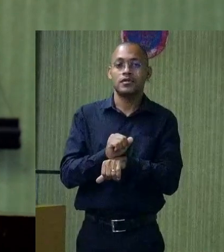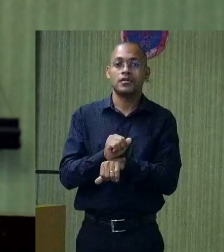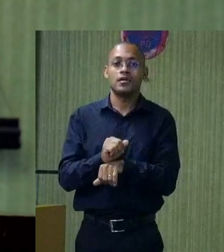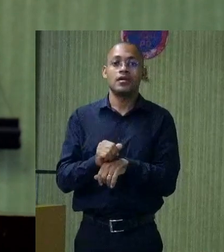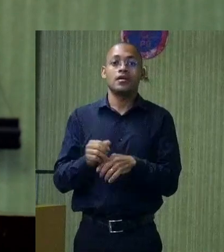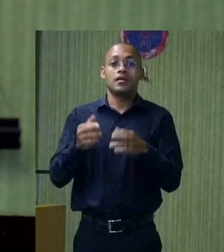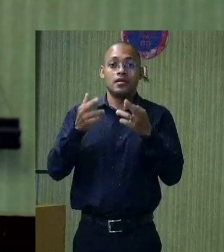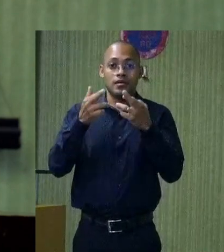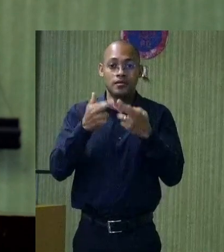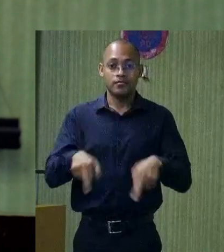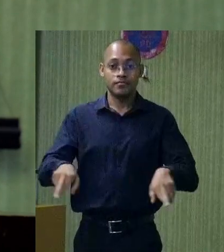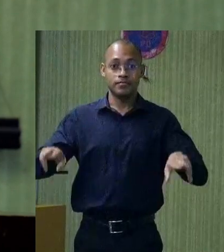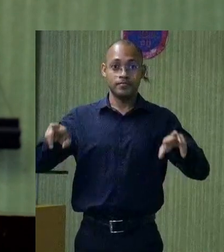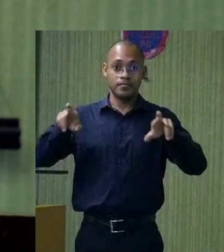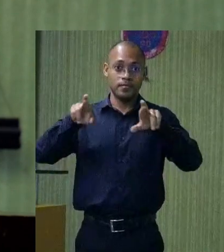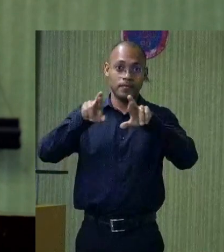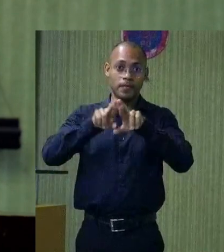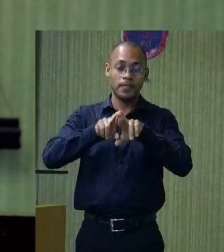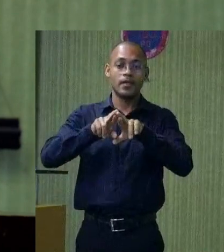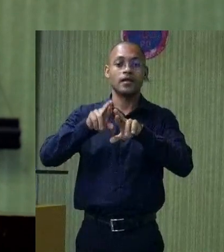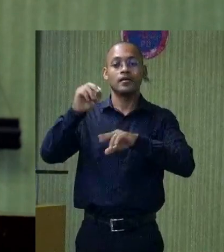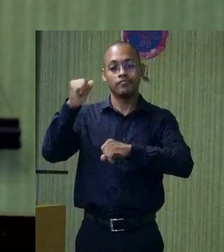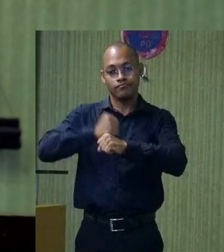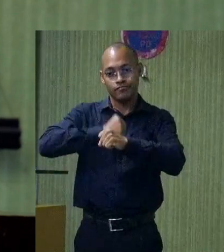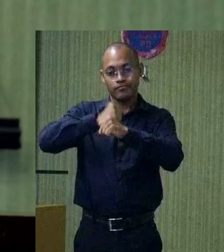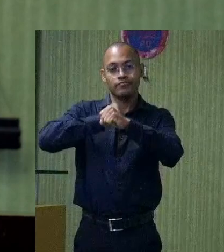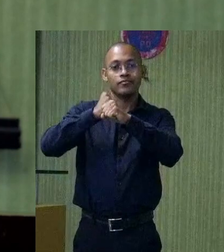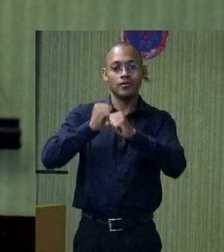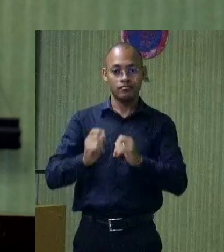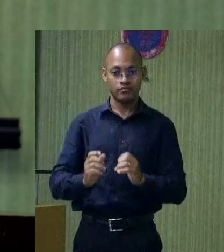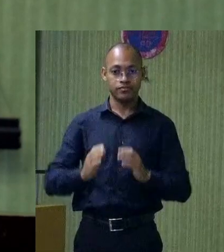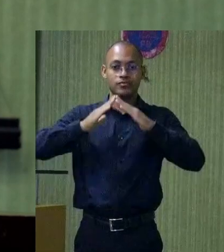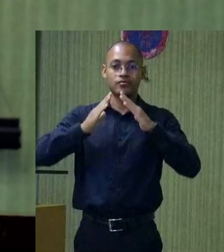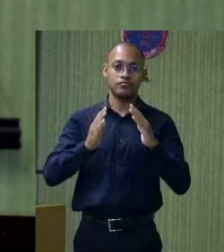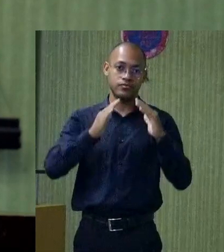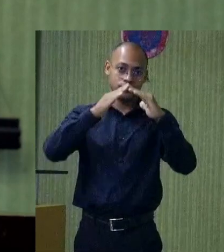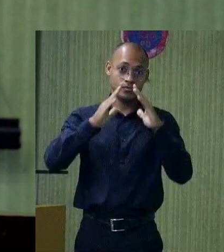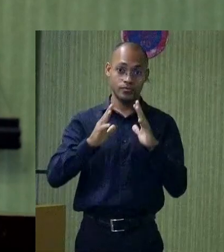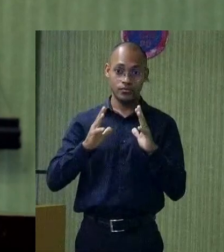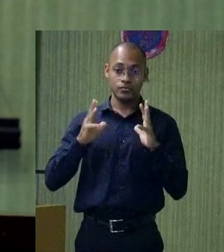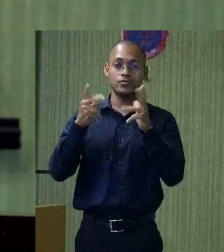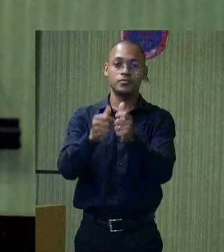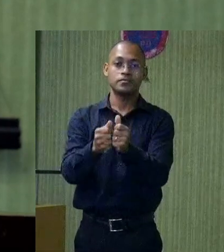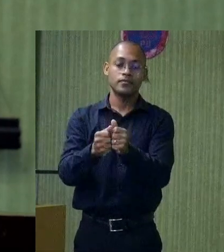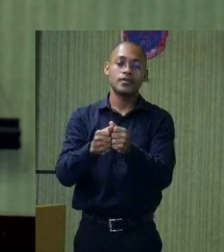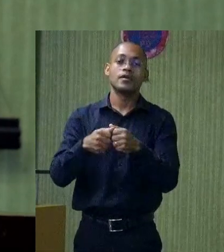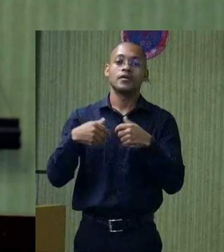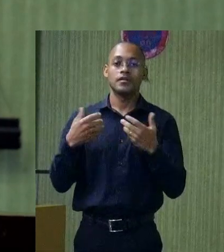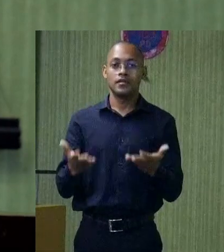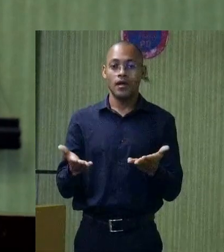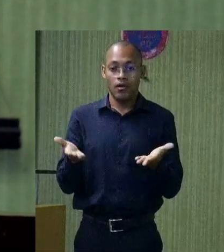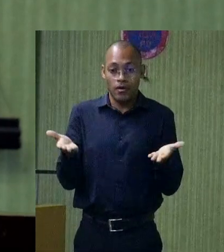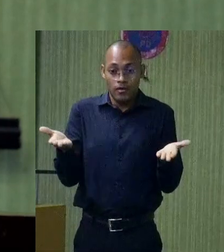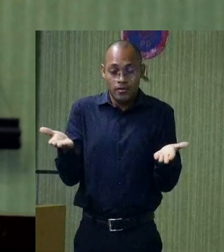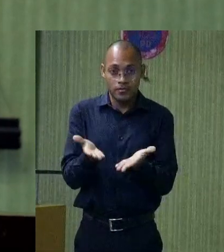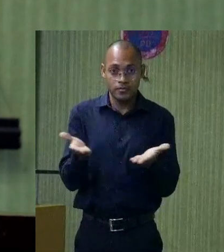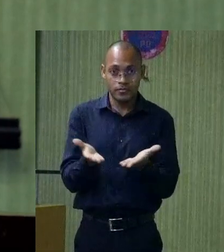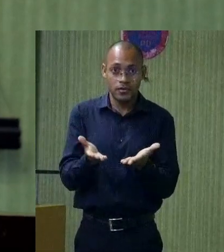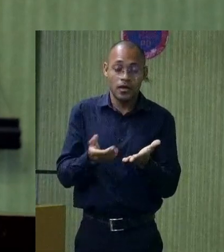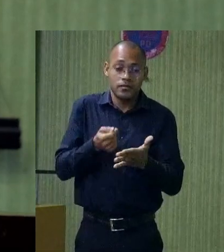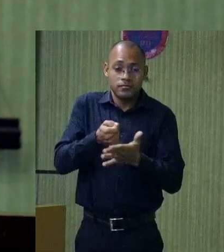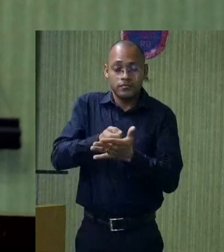e a aquisição do mobiliário né então está se privilegiando nesse momento a